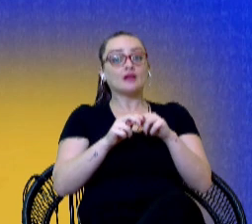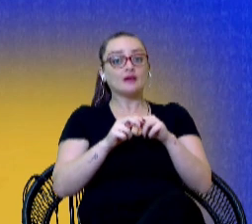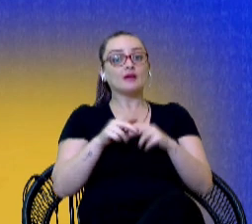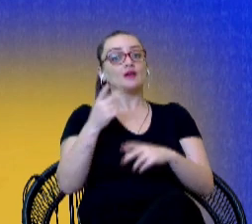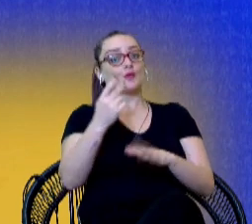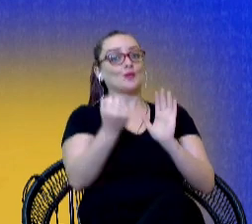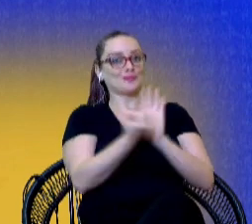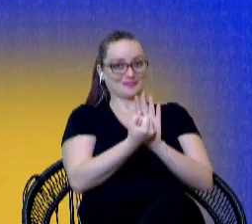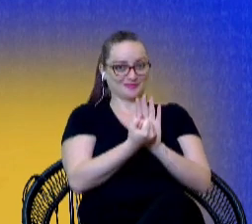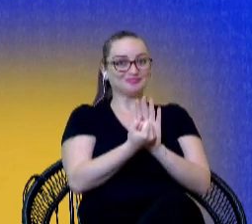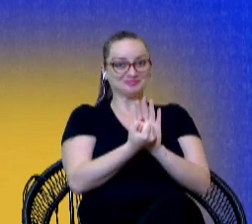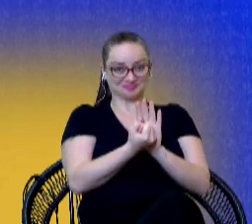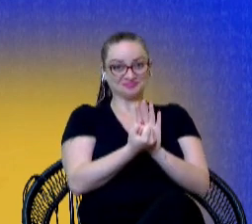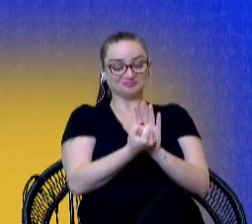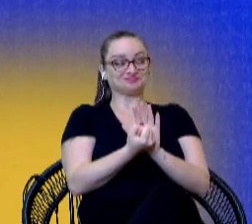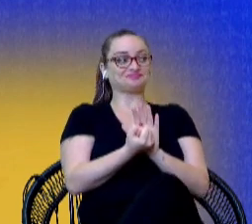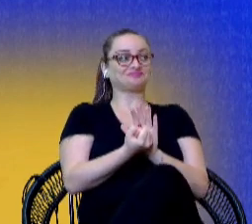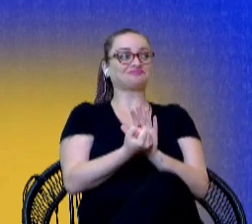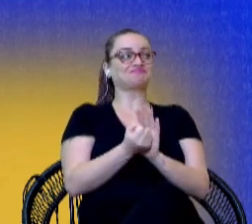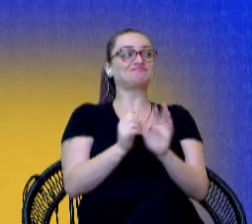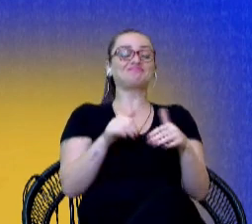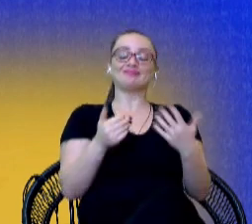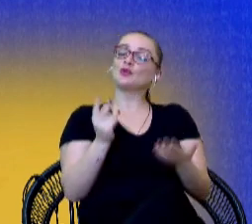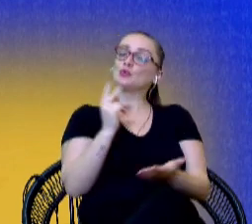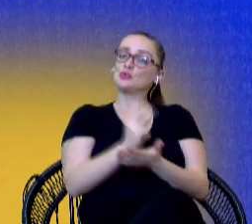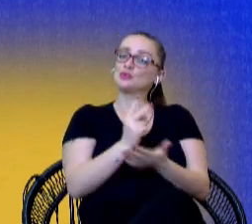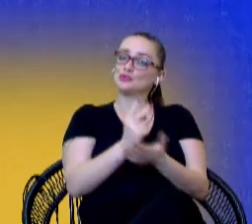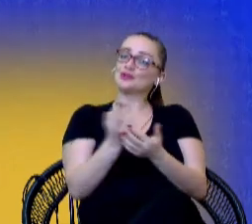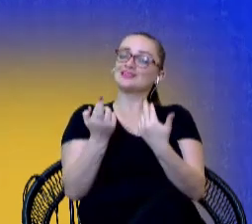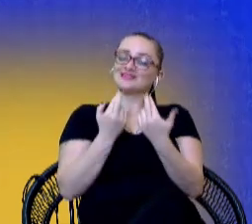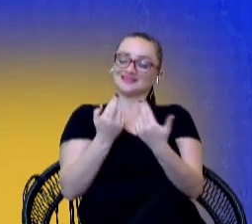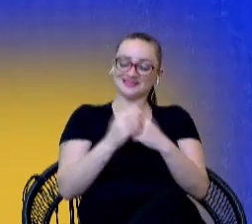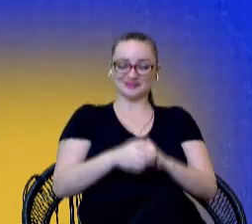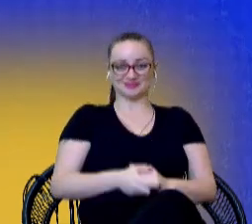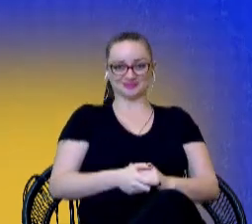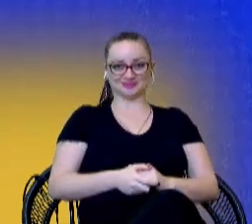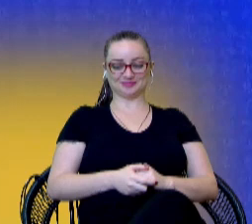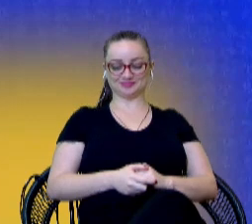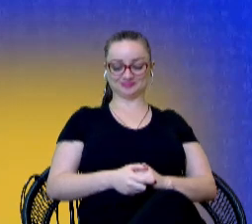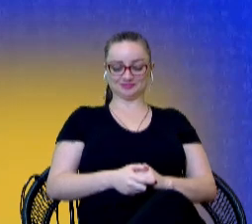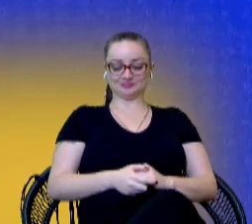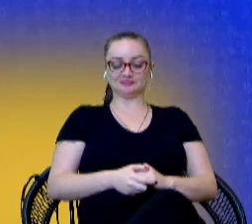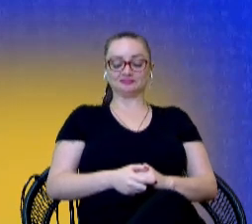sua marca, entendeu? Então, mantenham essa relação.